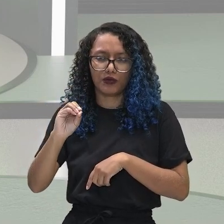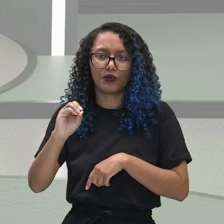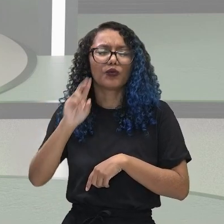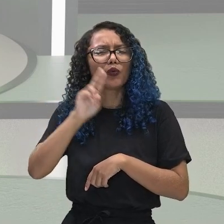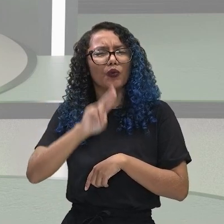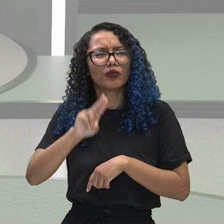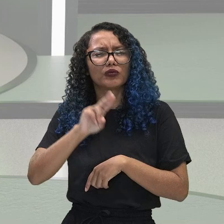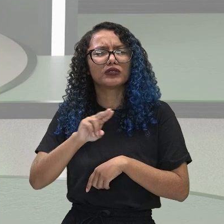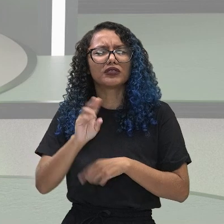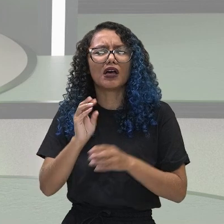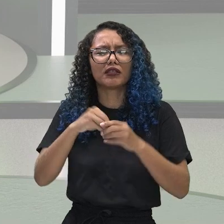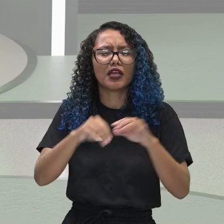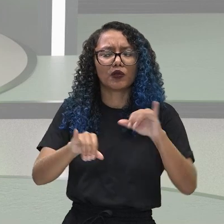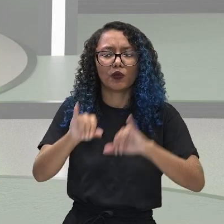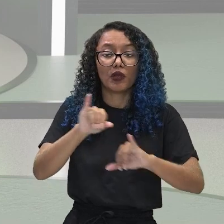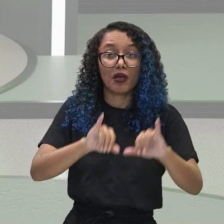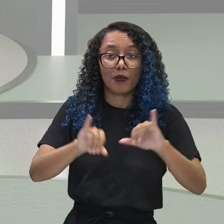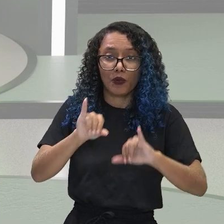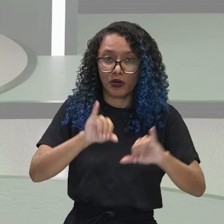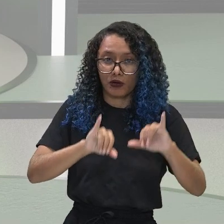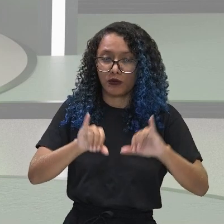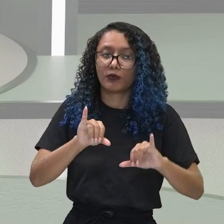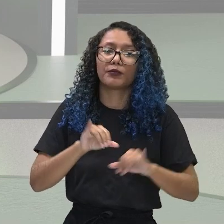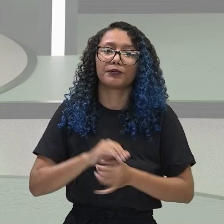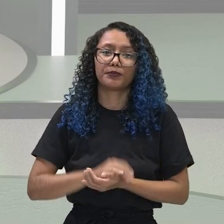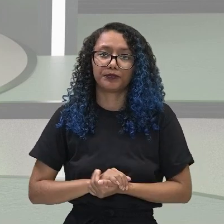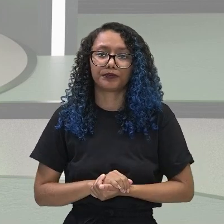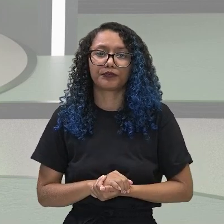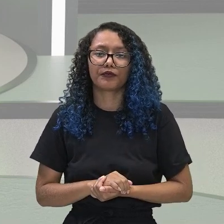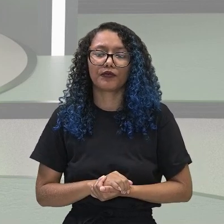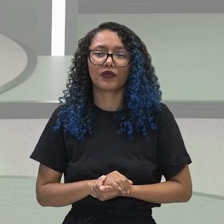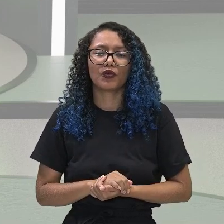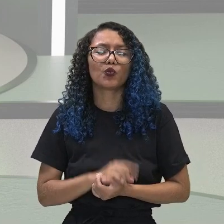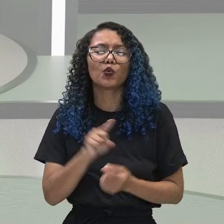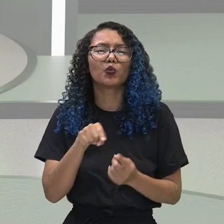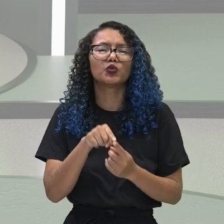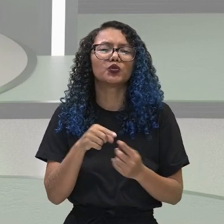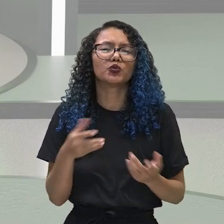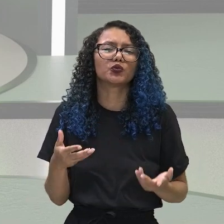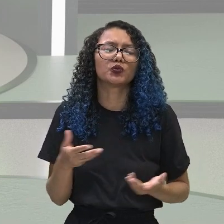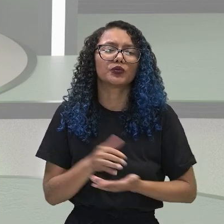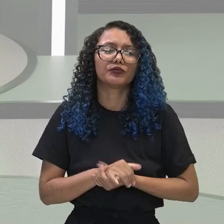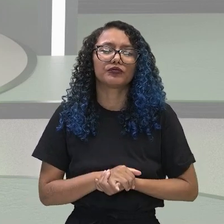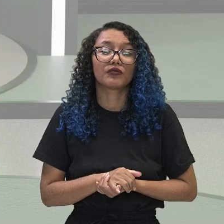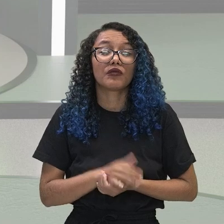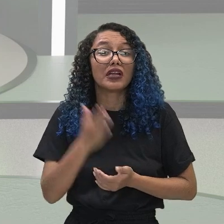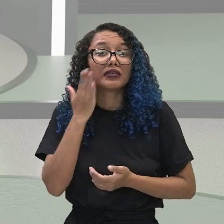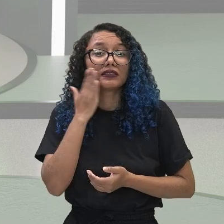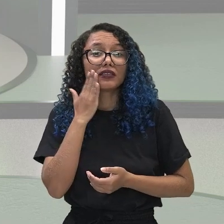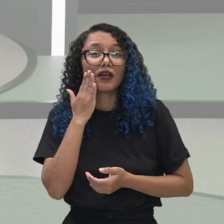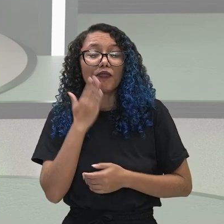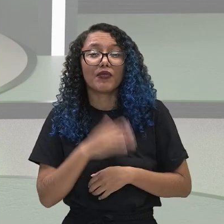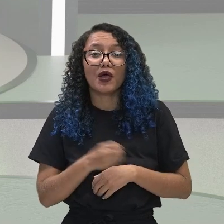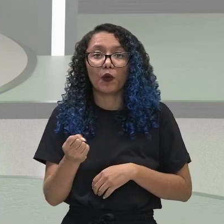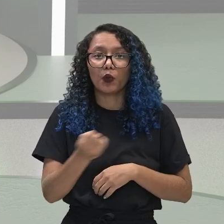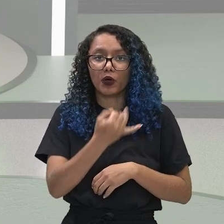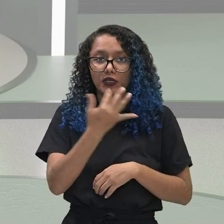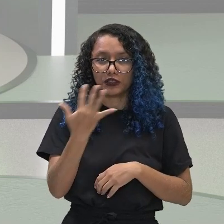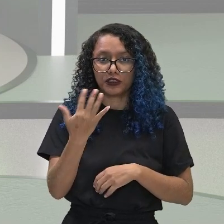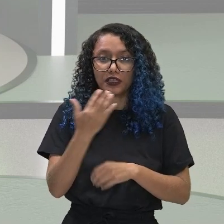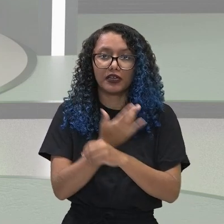utilizamos em laboratório. E para que ele serve? Para ver o nível de